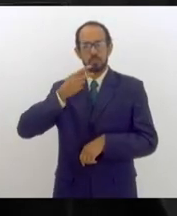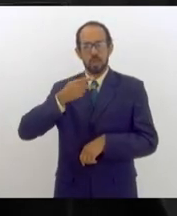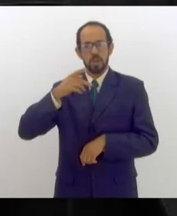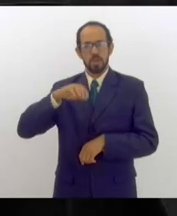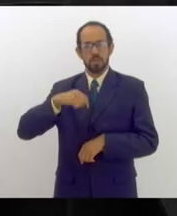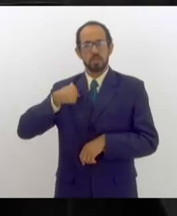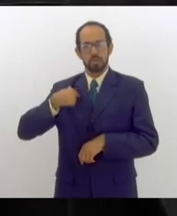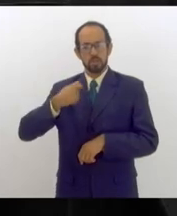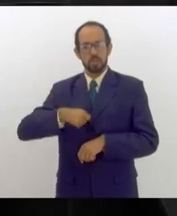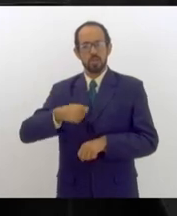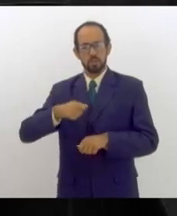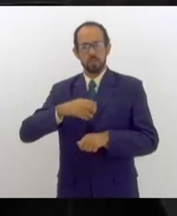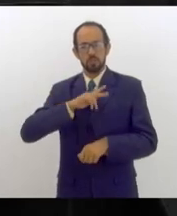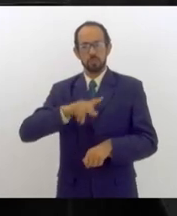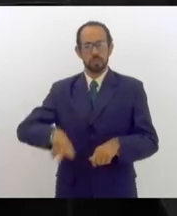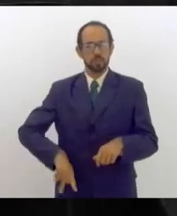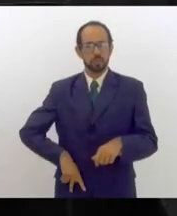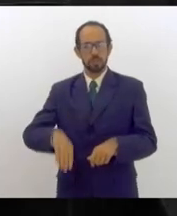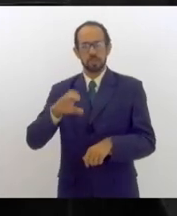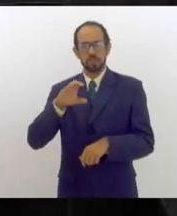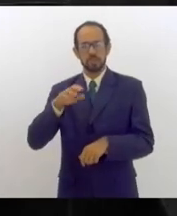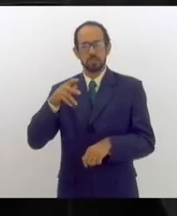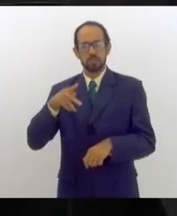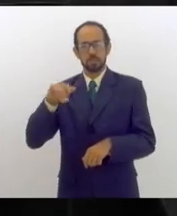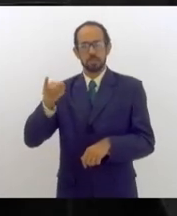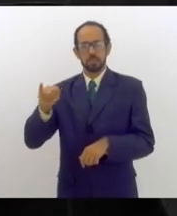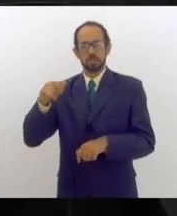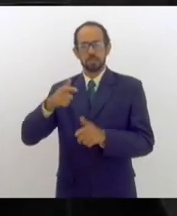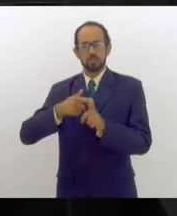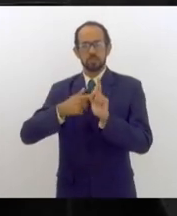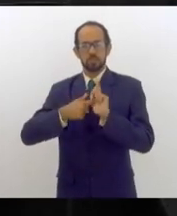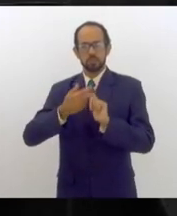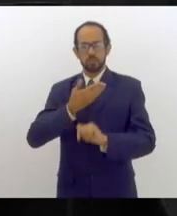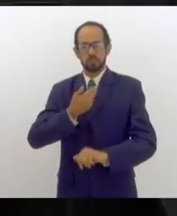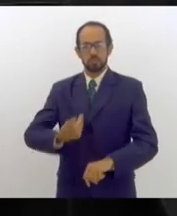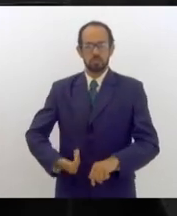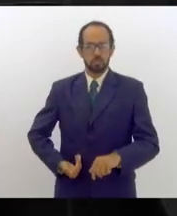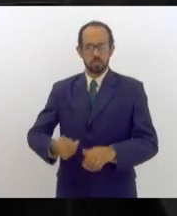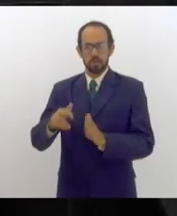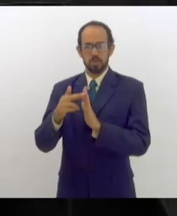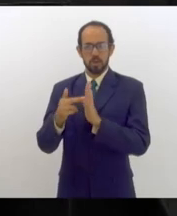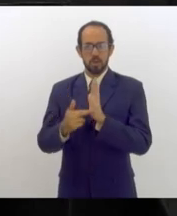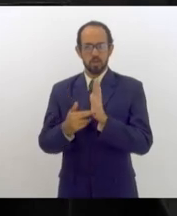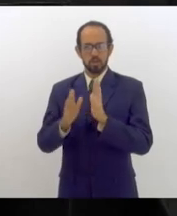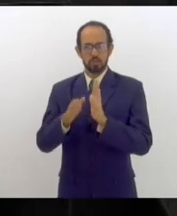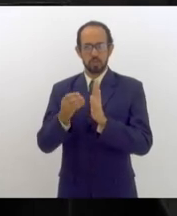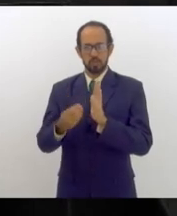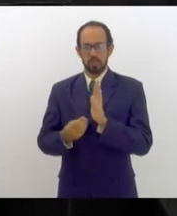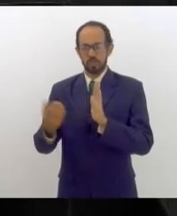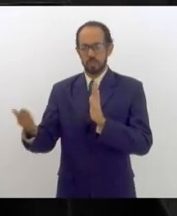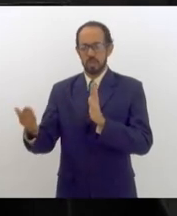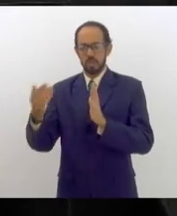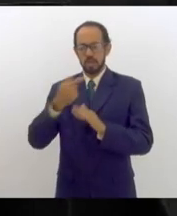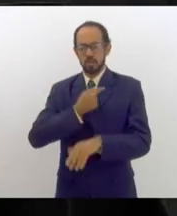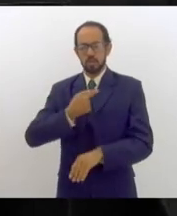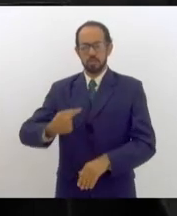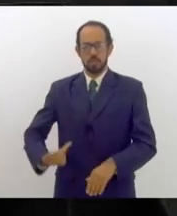CPI da dívida pública relatório foi concluído Já foi entregue inclusive o governador